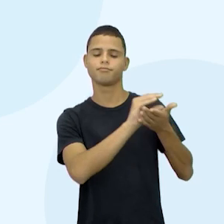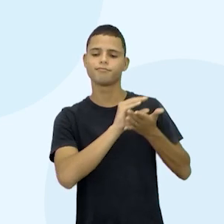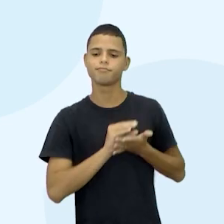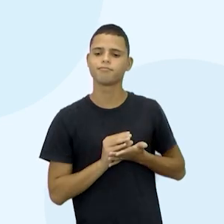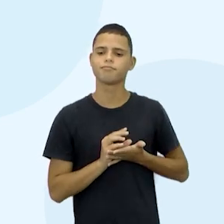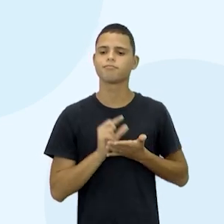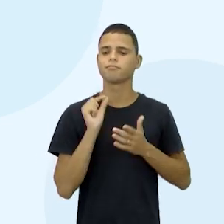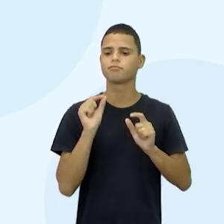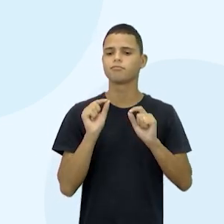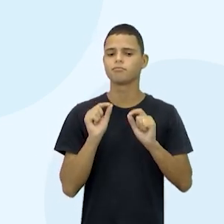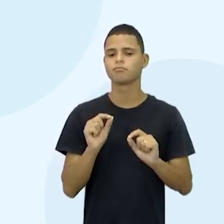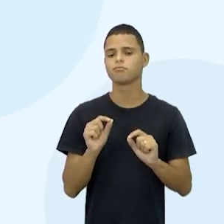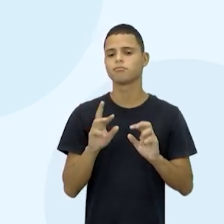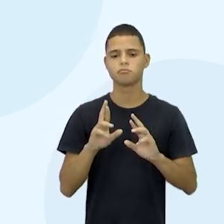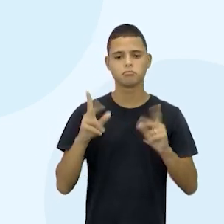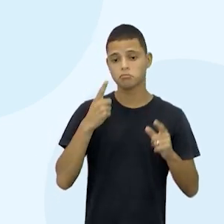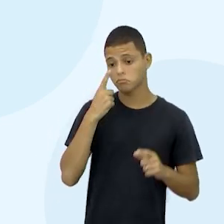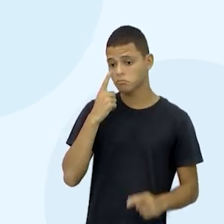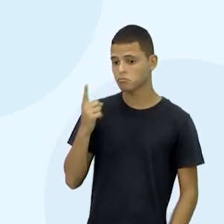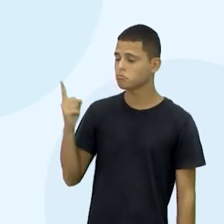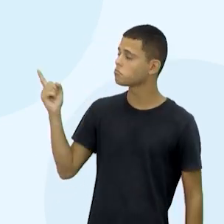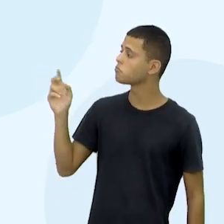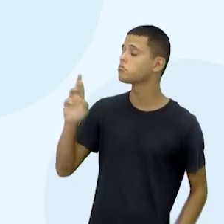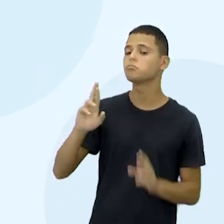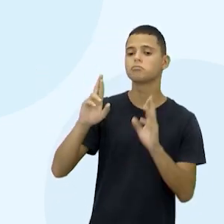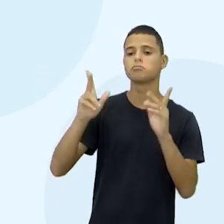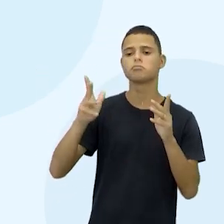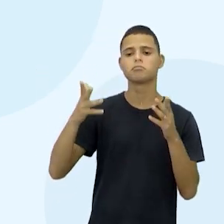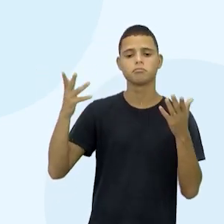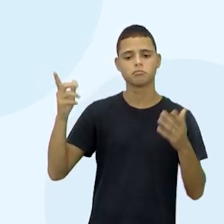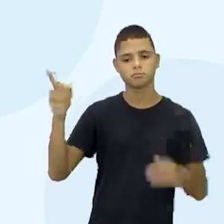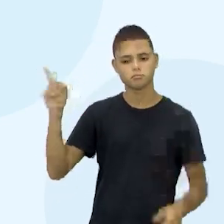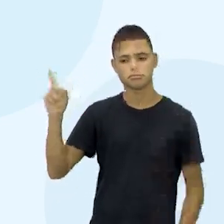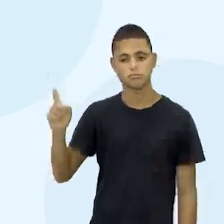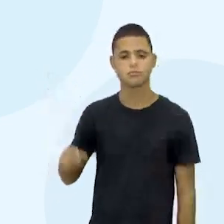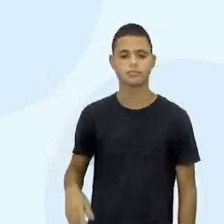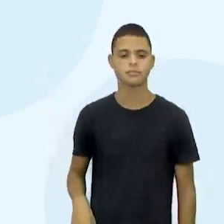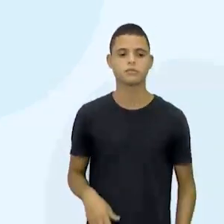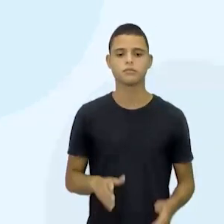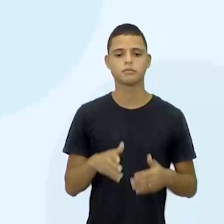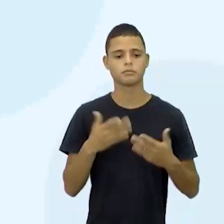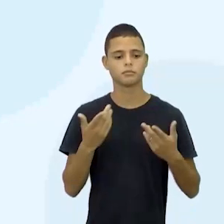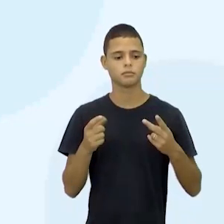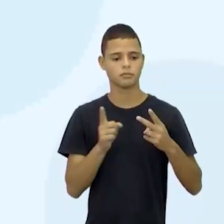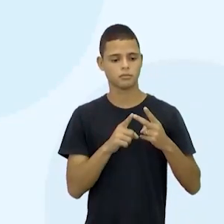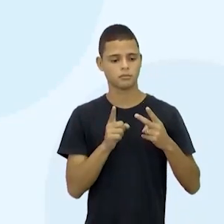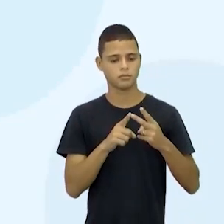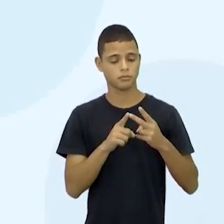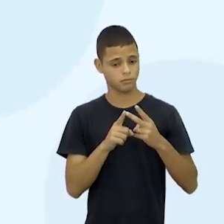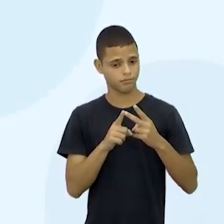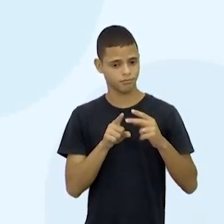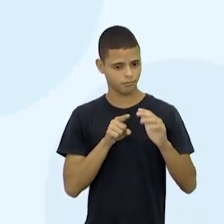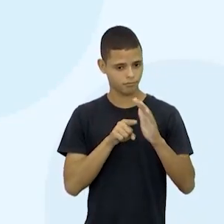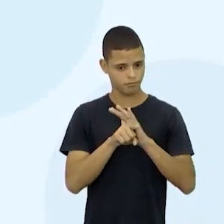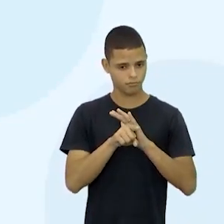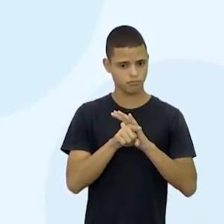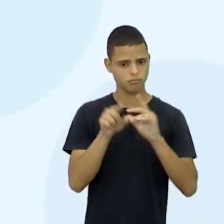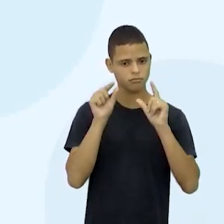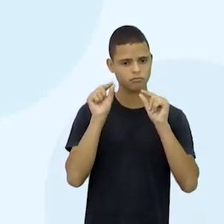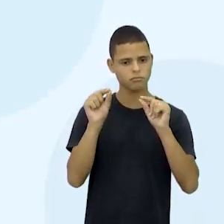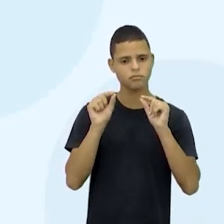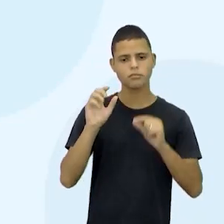financiamento e empréstimo. Exatamente. Qual a diferença? E qual é a segunda pergunta? O que é amortização, né? O